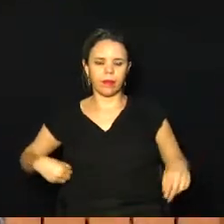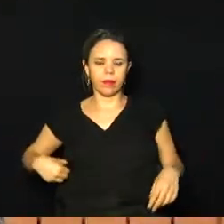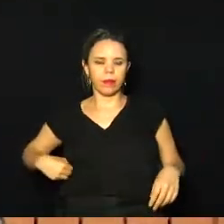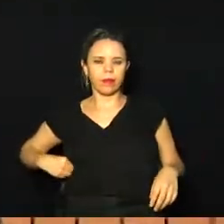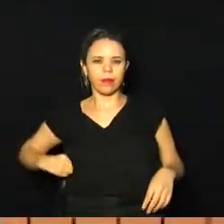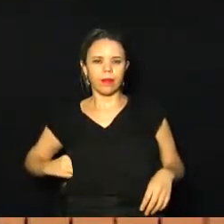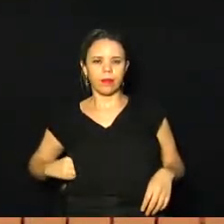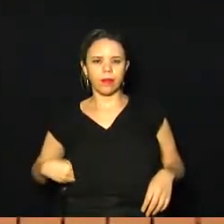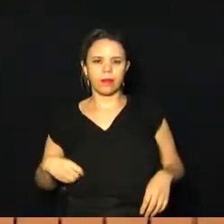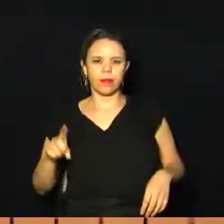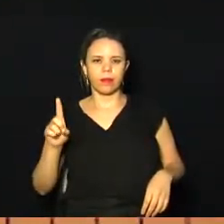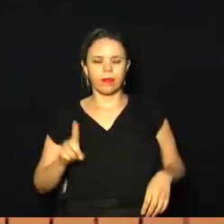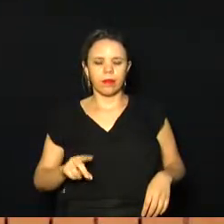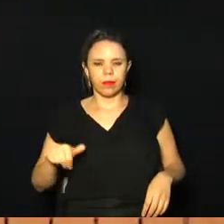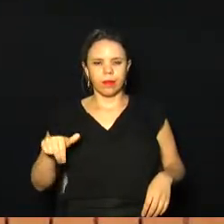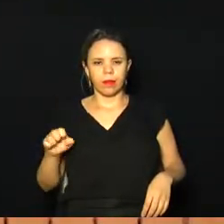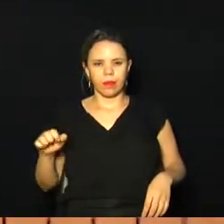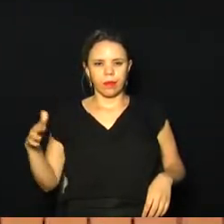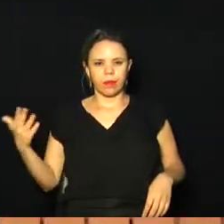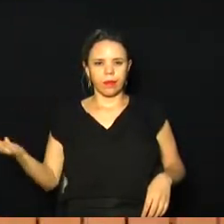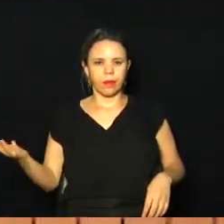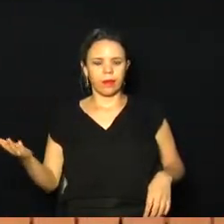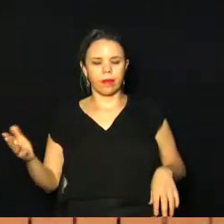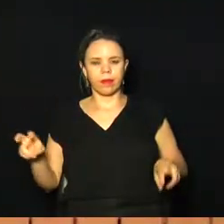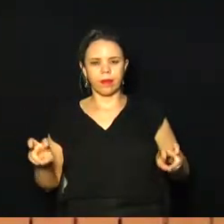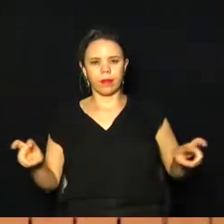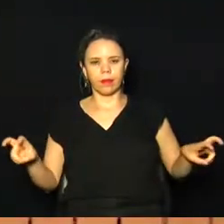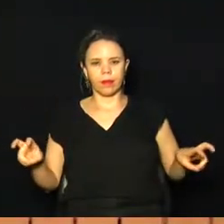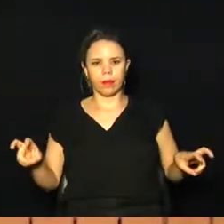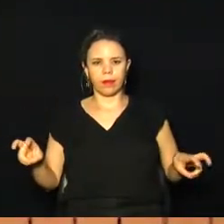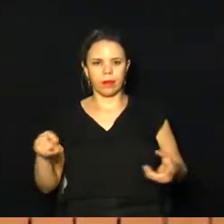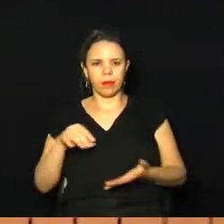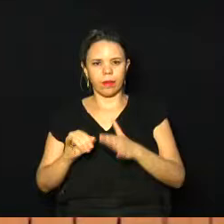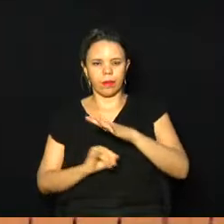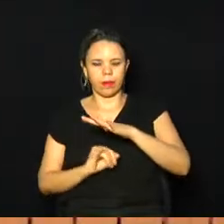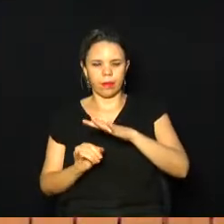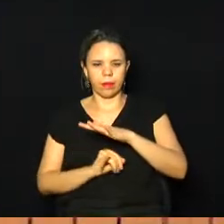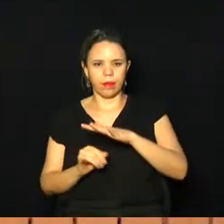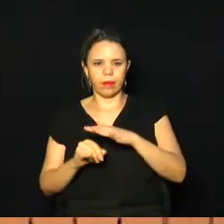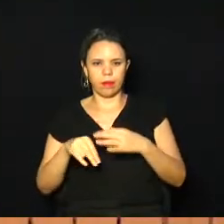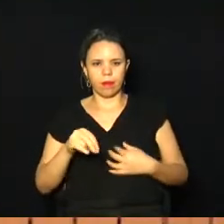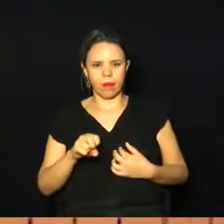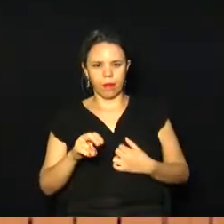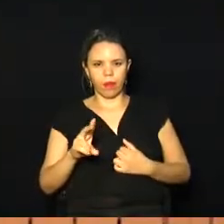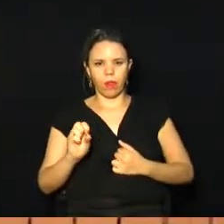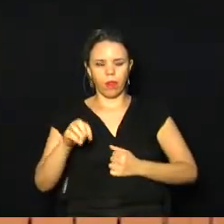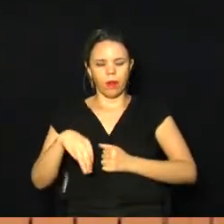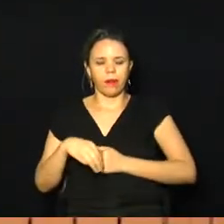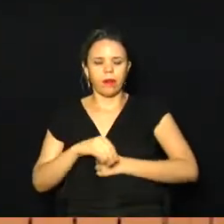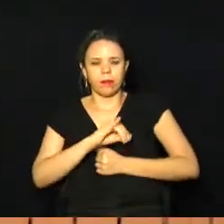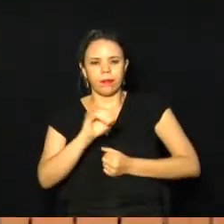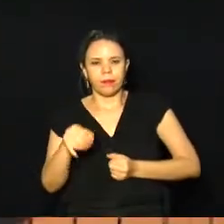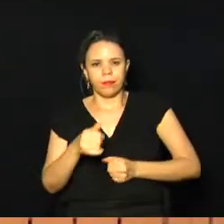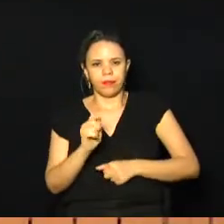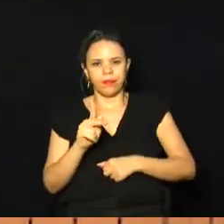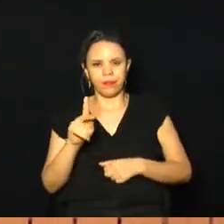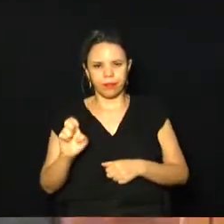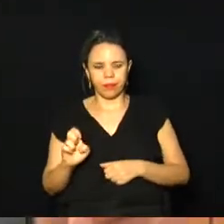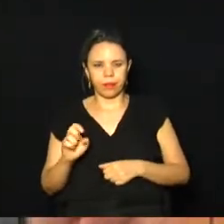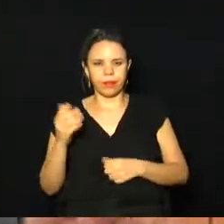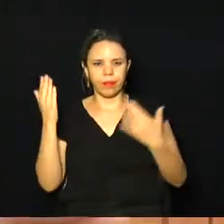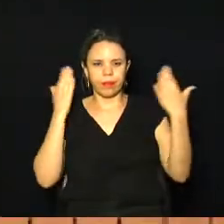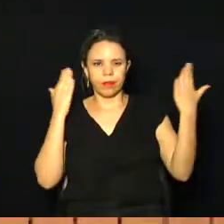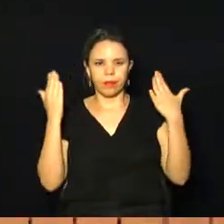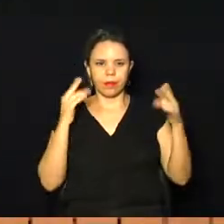Ao meu lado direito, dona Anne Carolina Williams, da Nelson Williams Instituto. Jaqueline Teodoro, a psicóloga, está lá